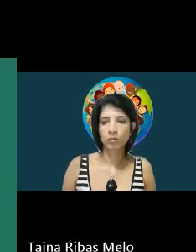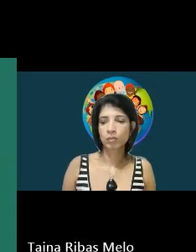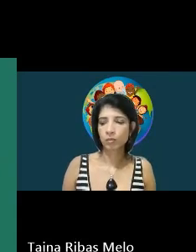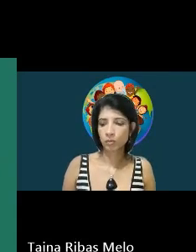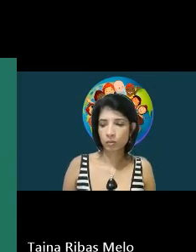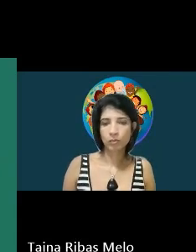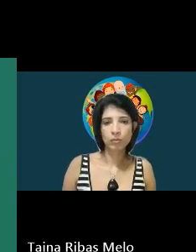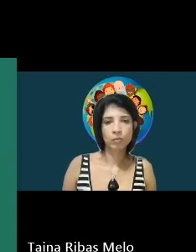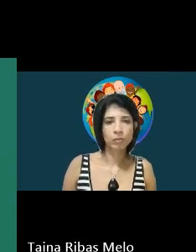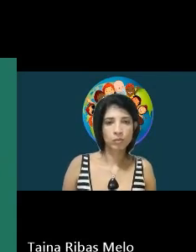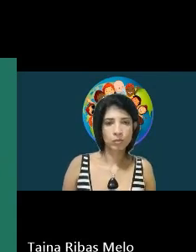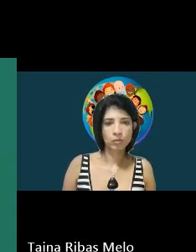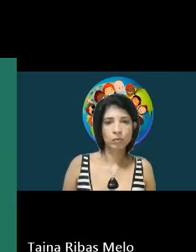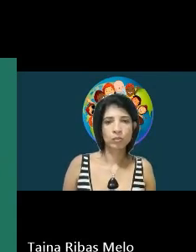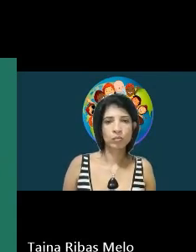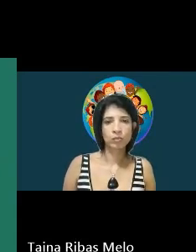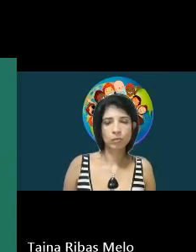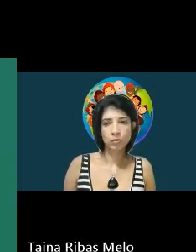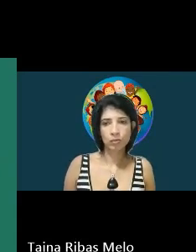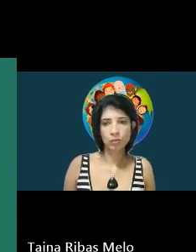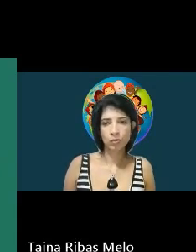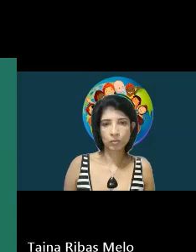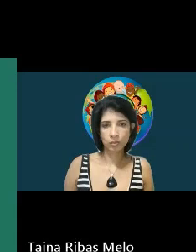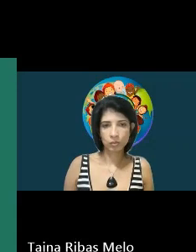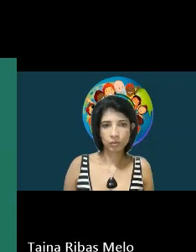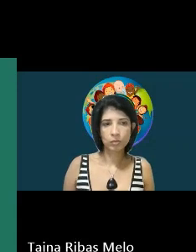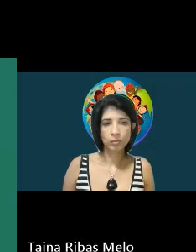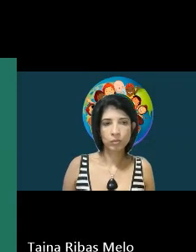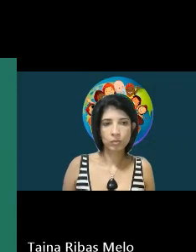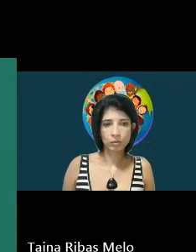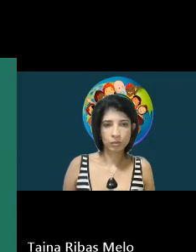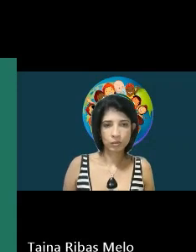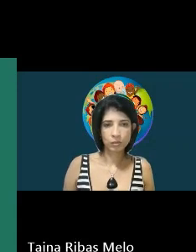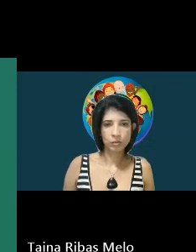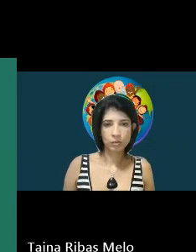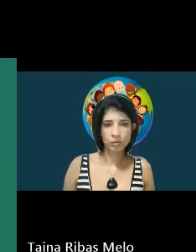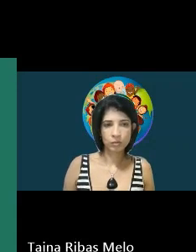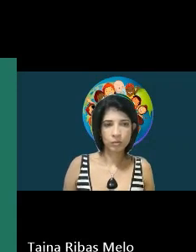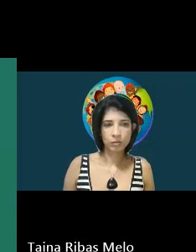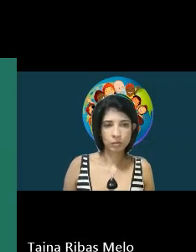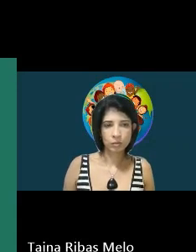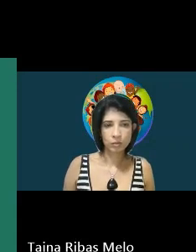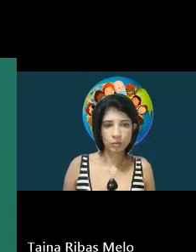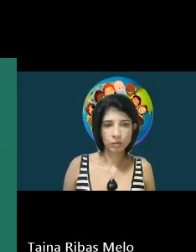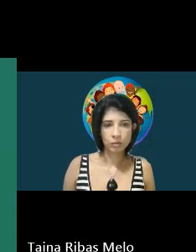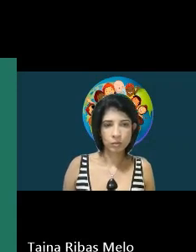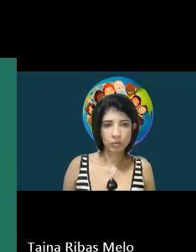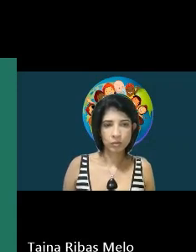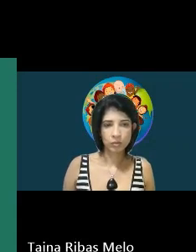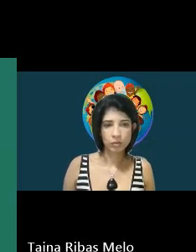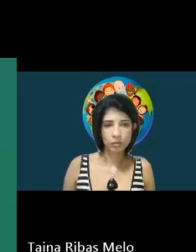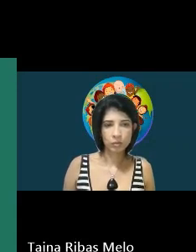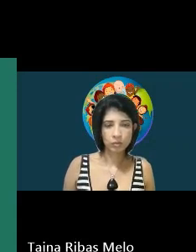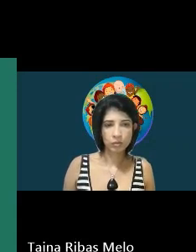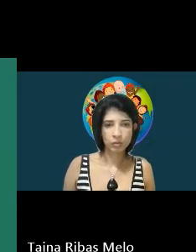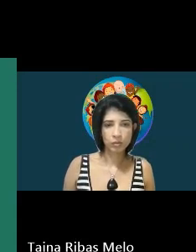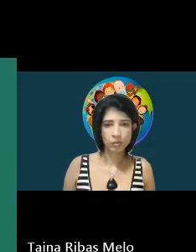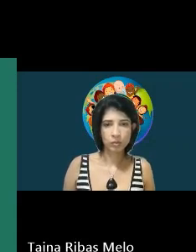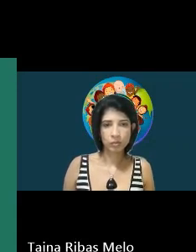para tornar um instrumento mais preciso e estatisticamente adequado para a população brasileira. Então, no estudo de validação, que é o estudo